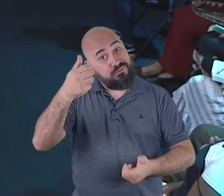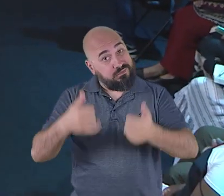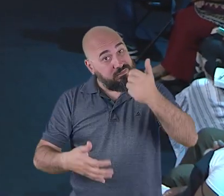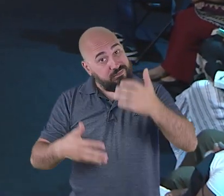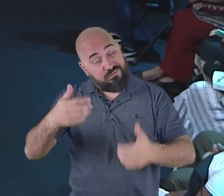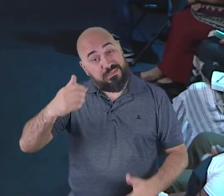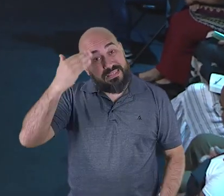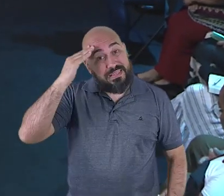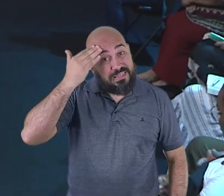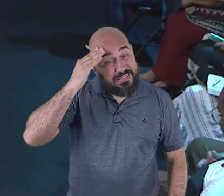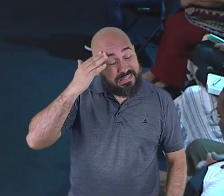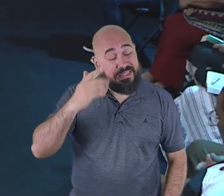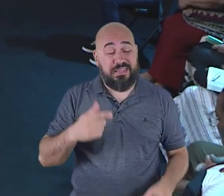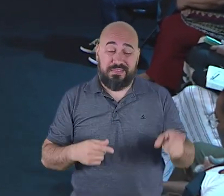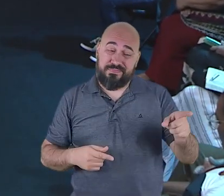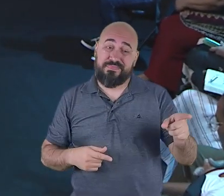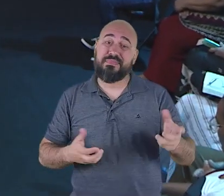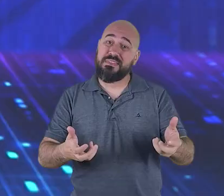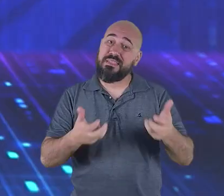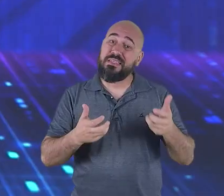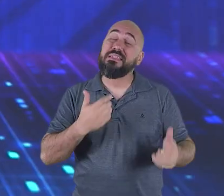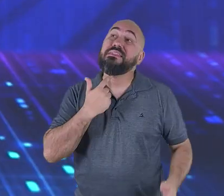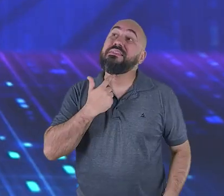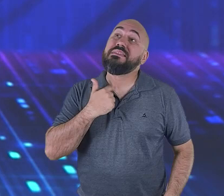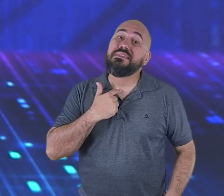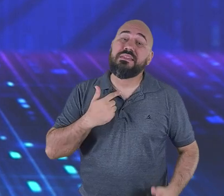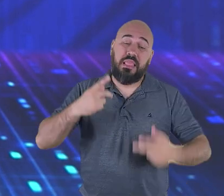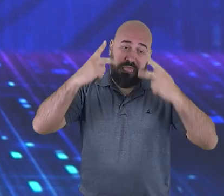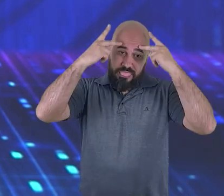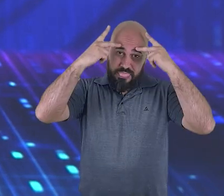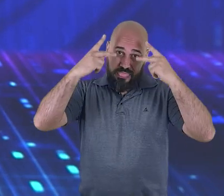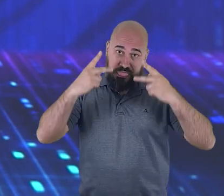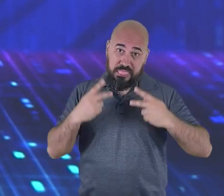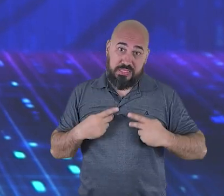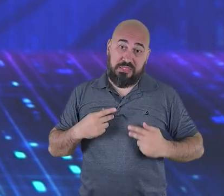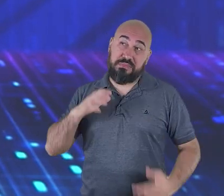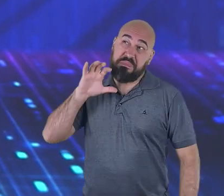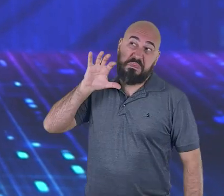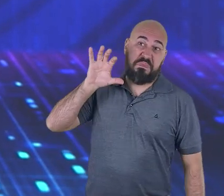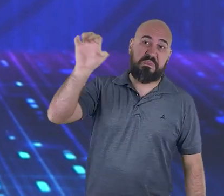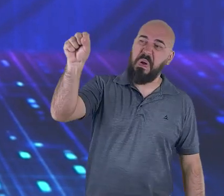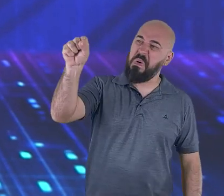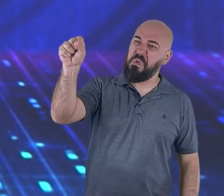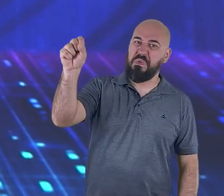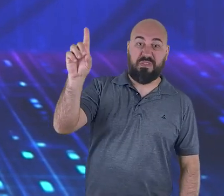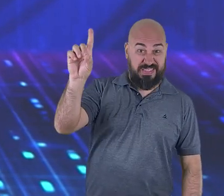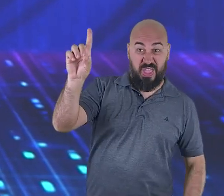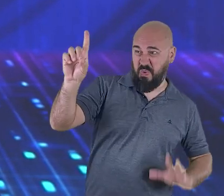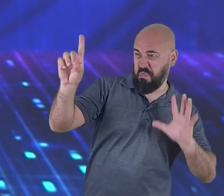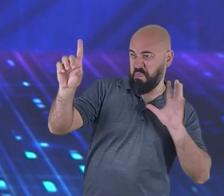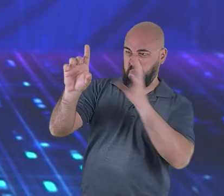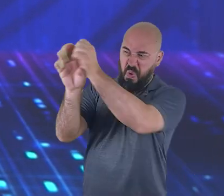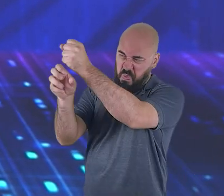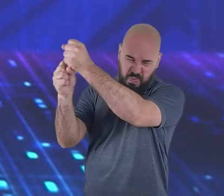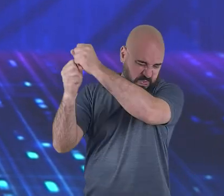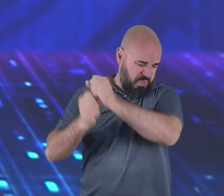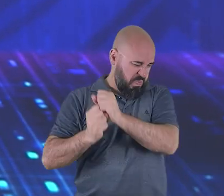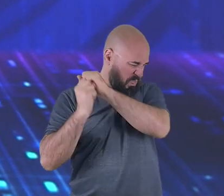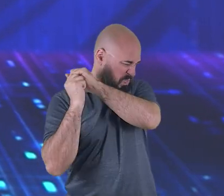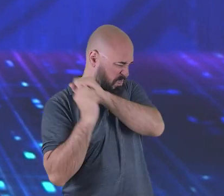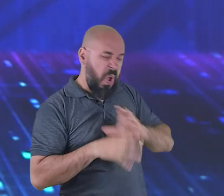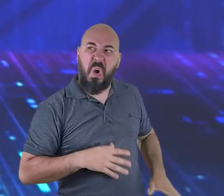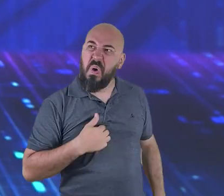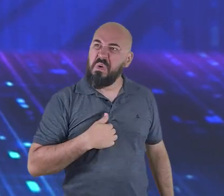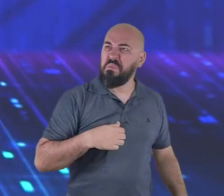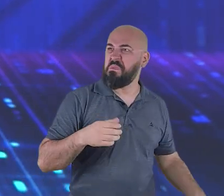14, entender que o diabo, ele queria o lugar do próprio Deus.